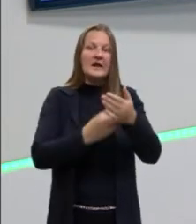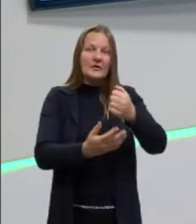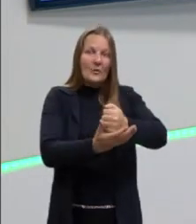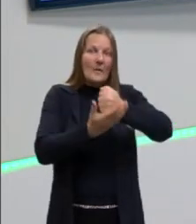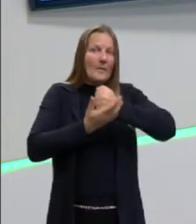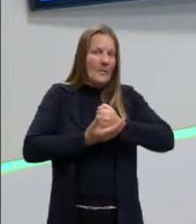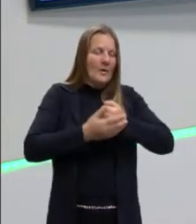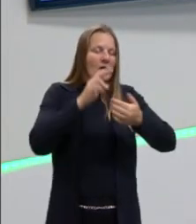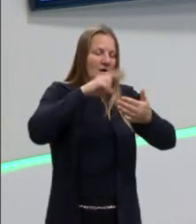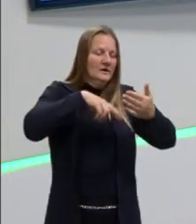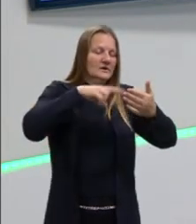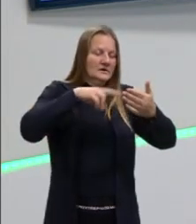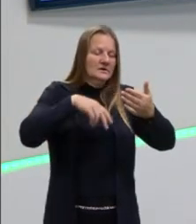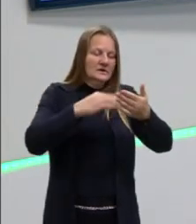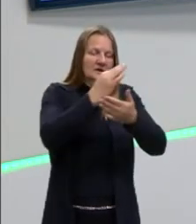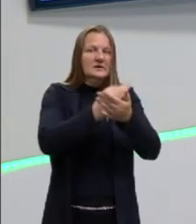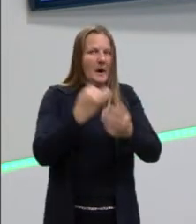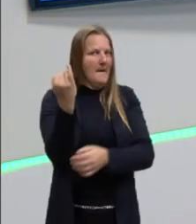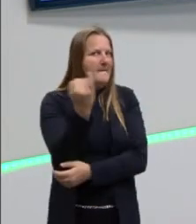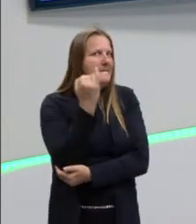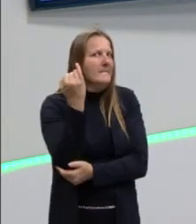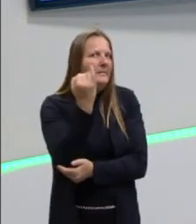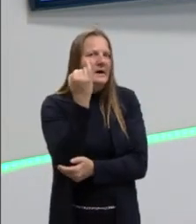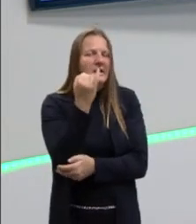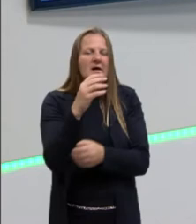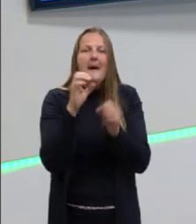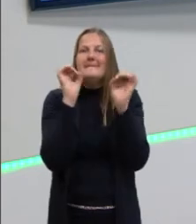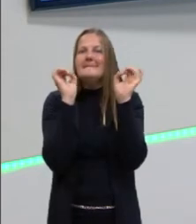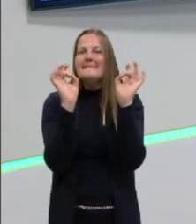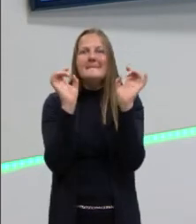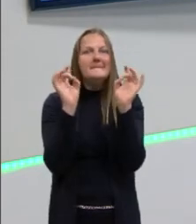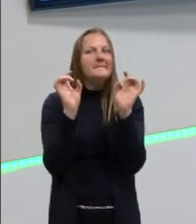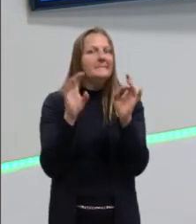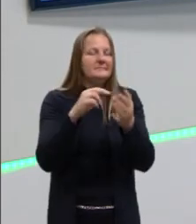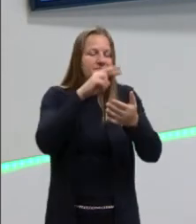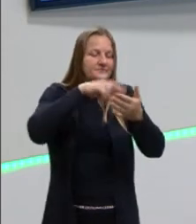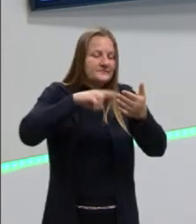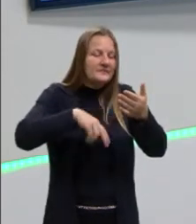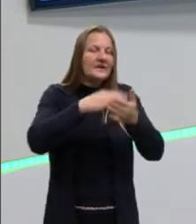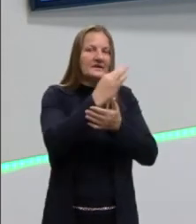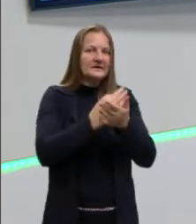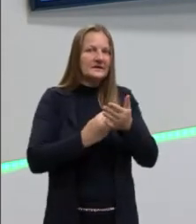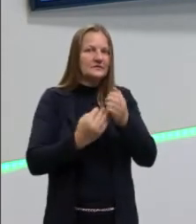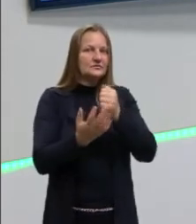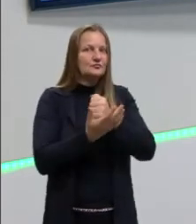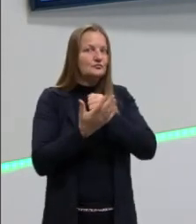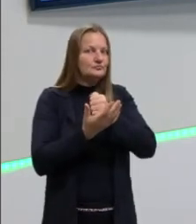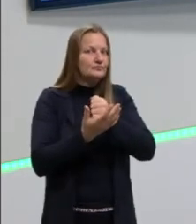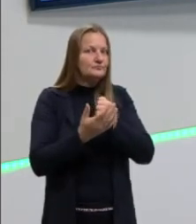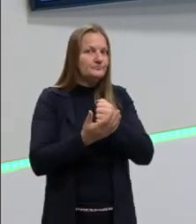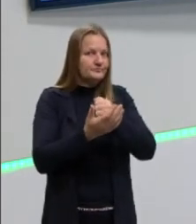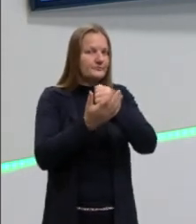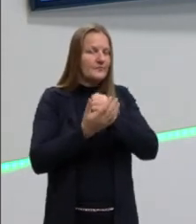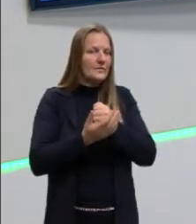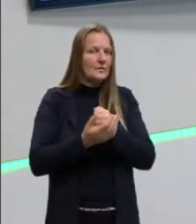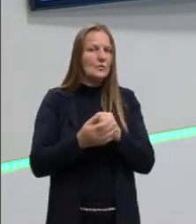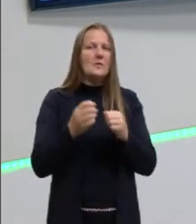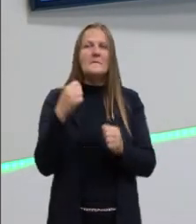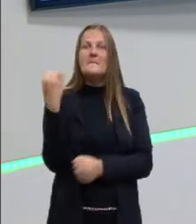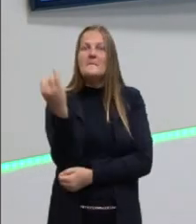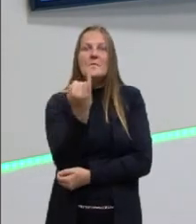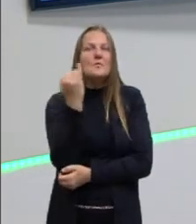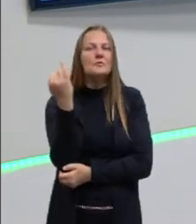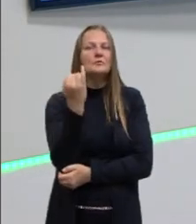de apoio que nós já sabemos que é importante é essencial não são importante mas é essencial é indispensável